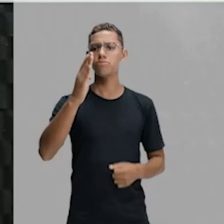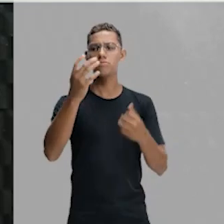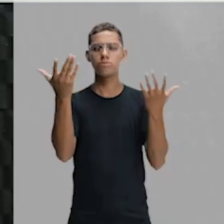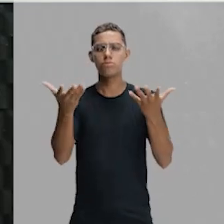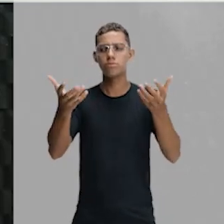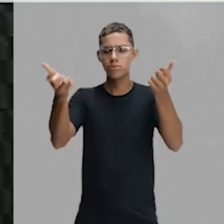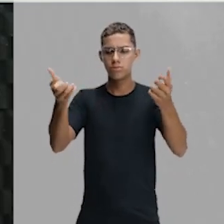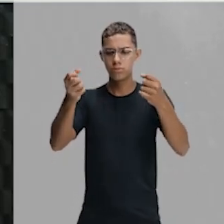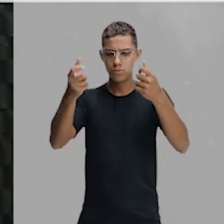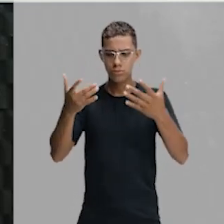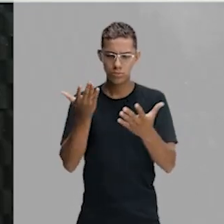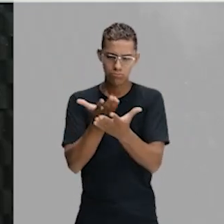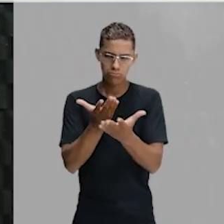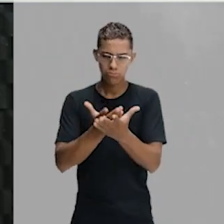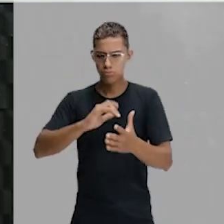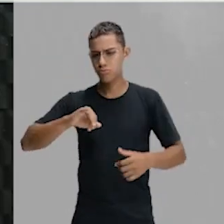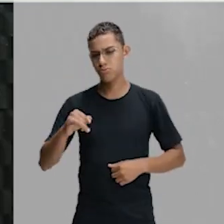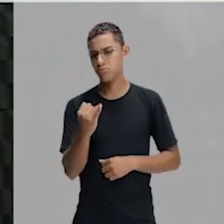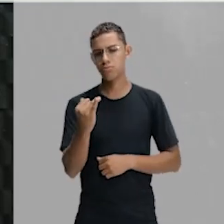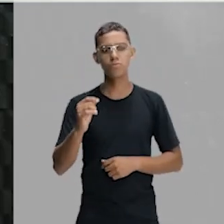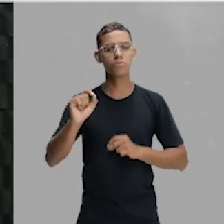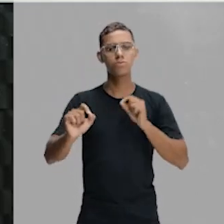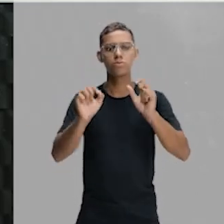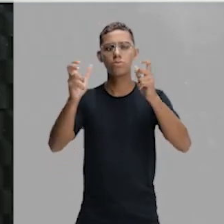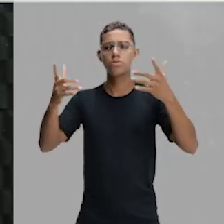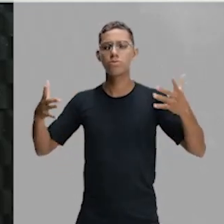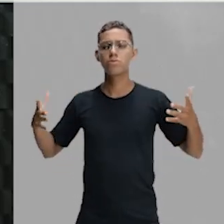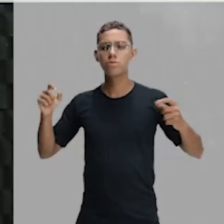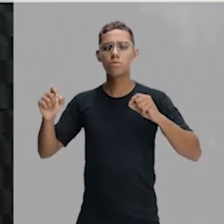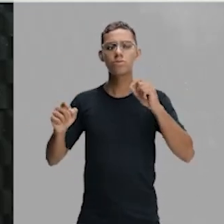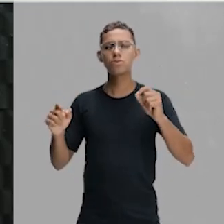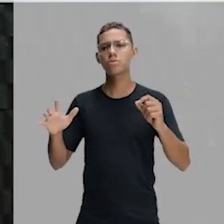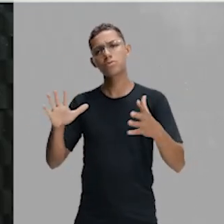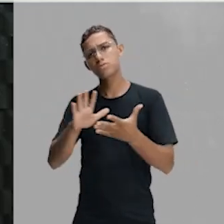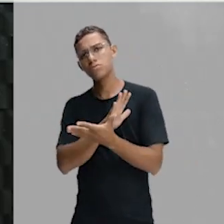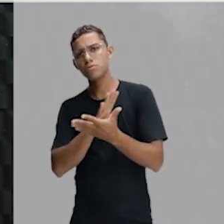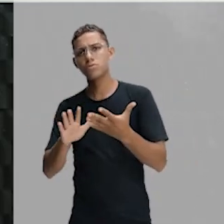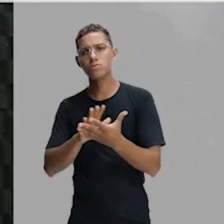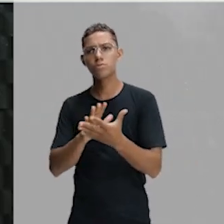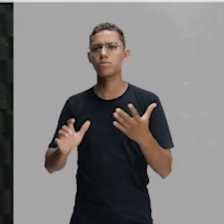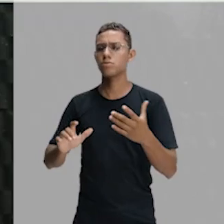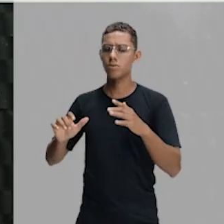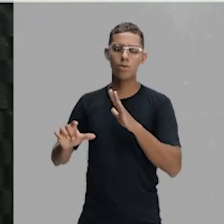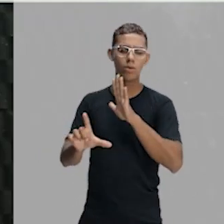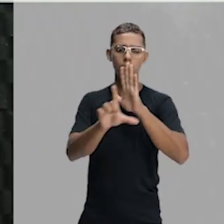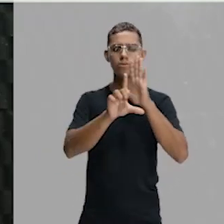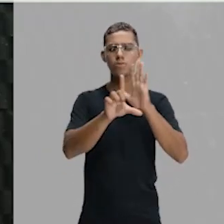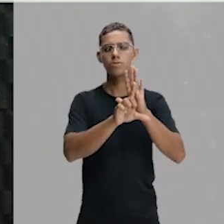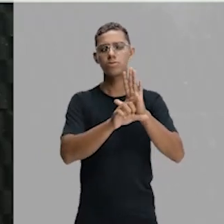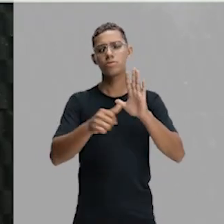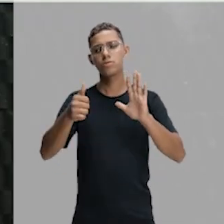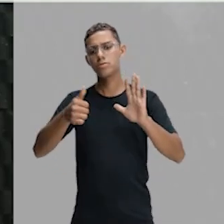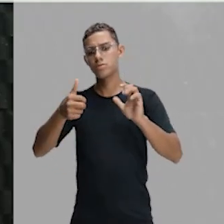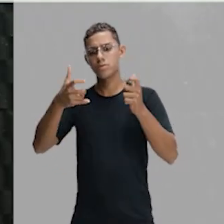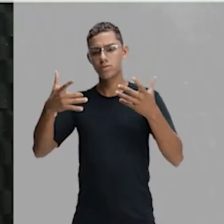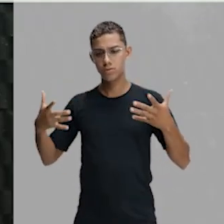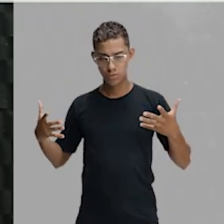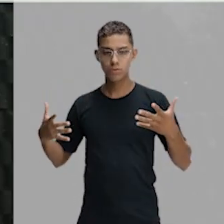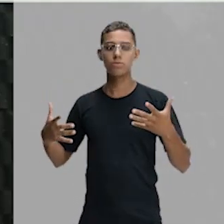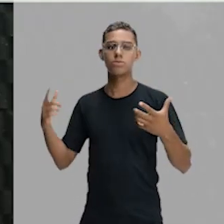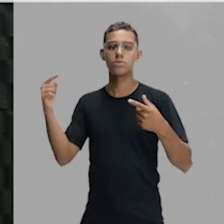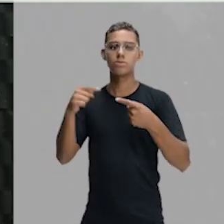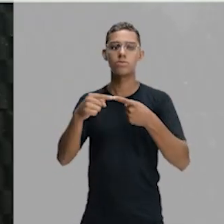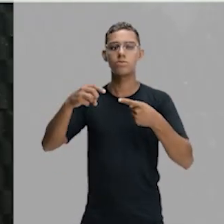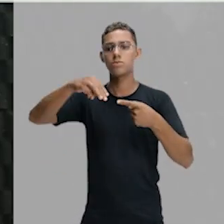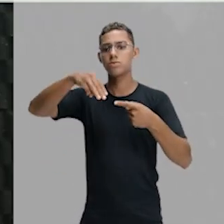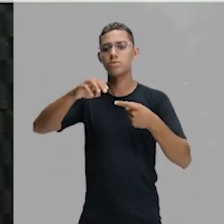eu quero aproveitar a oportunidade para a gente estudar um pouco mais sobre a primeira lei de Mendel por meio de exercício, tá? Nós já tivemos uma